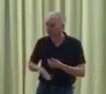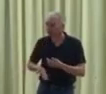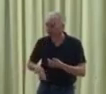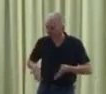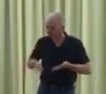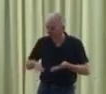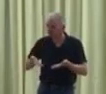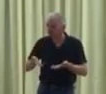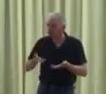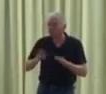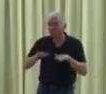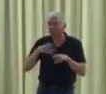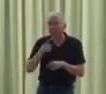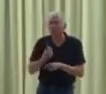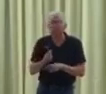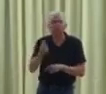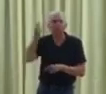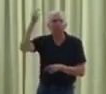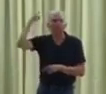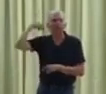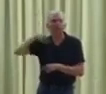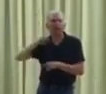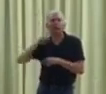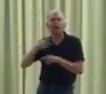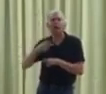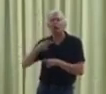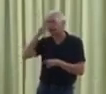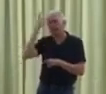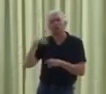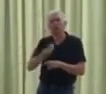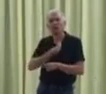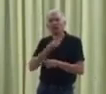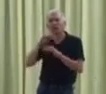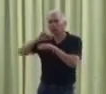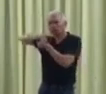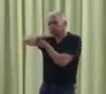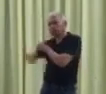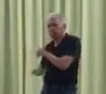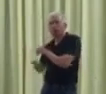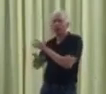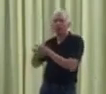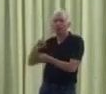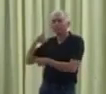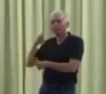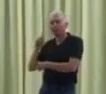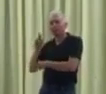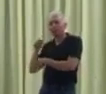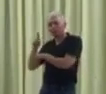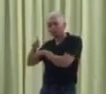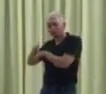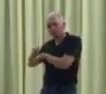vez, talvez lá na Idade da Pedra, em que viemos à Terra. Começamos a nossa jornada,